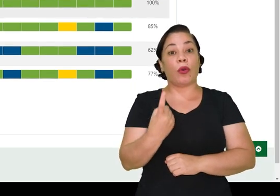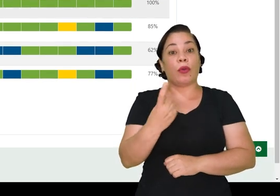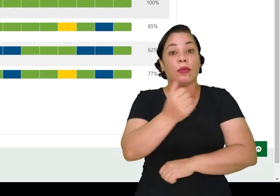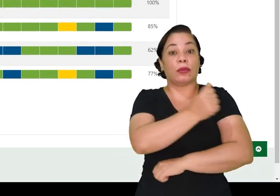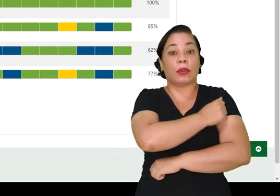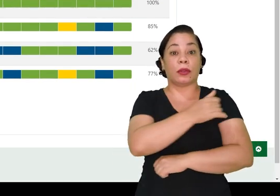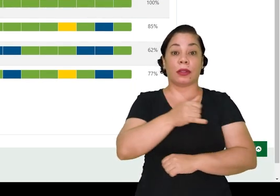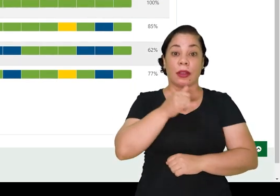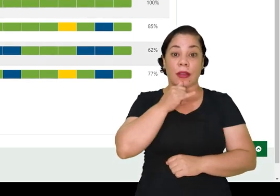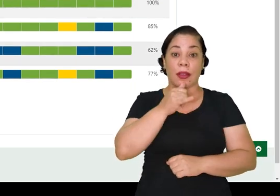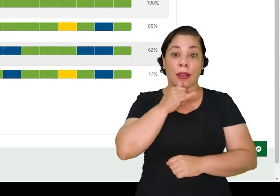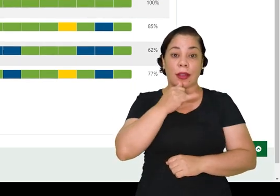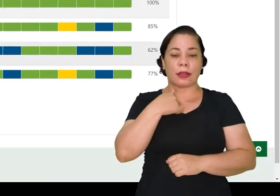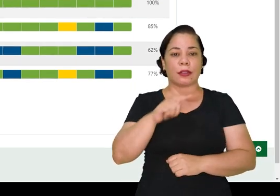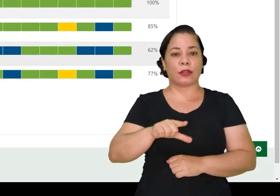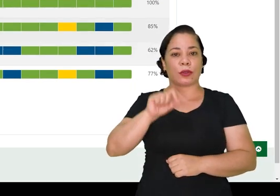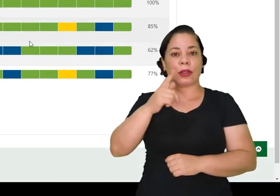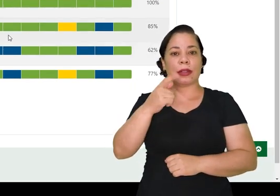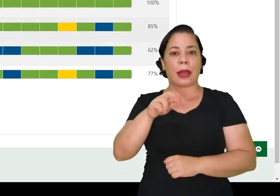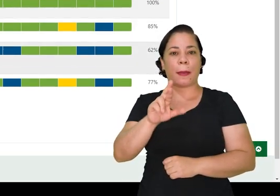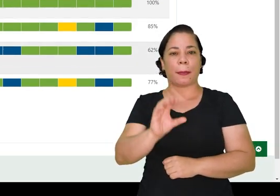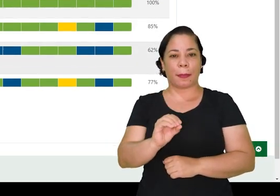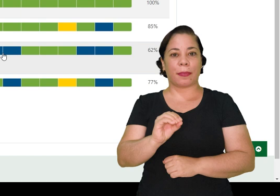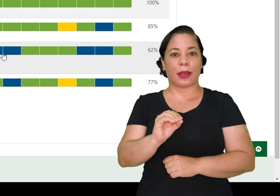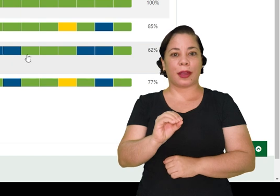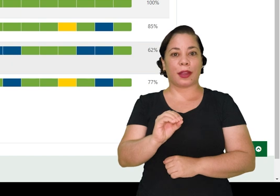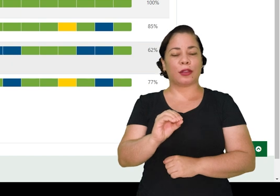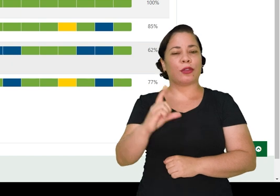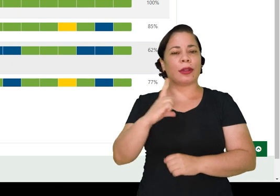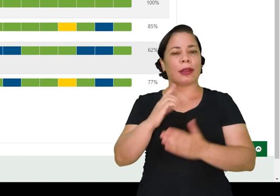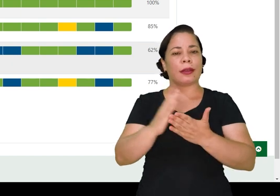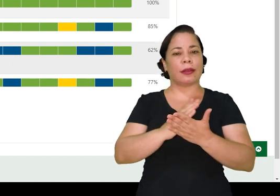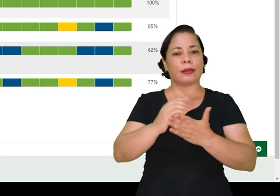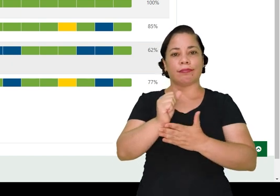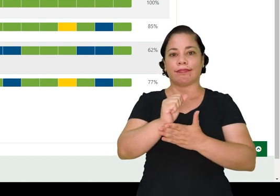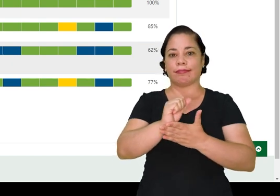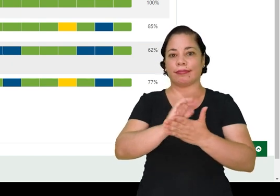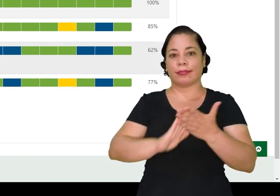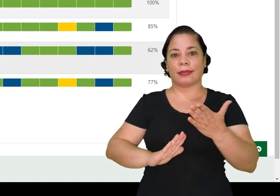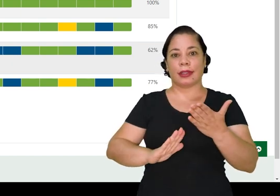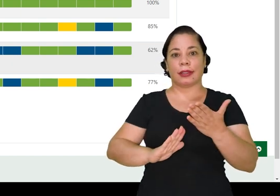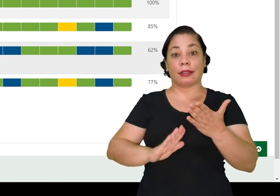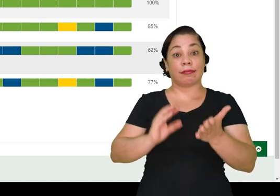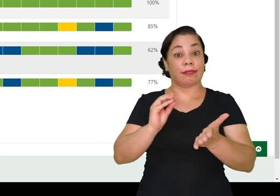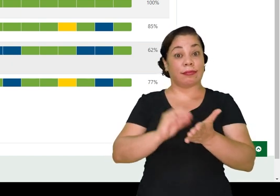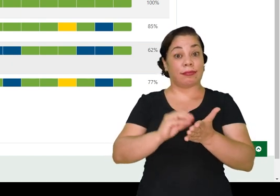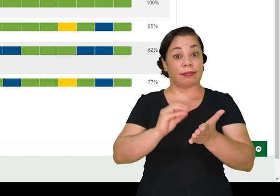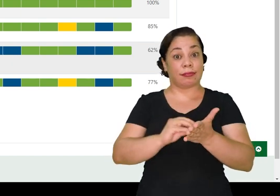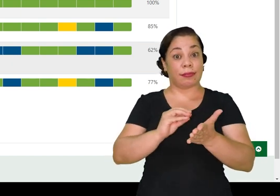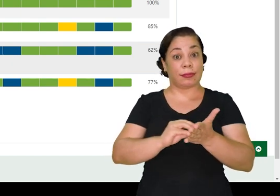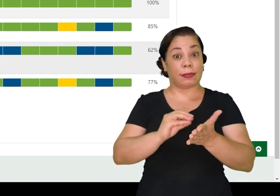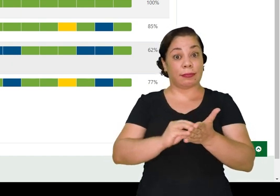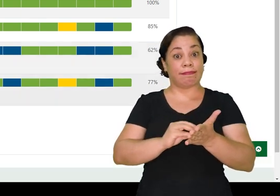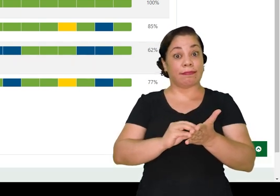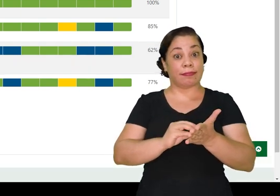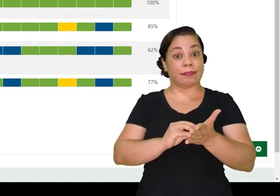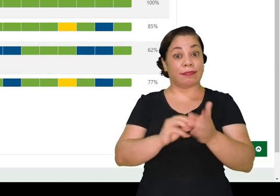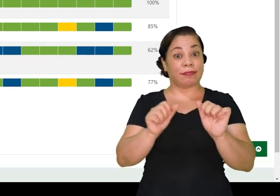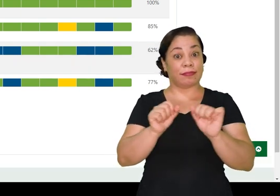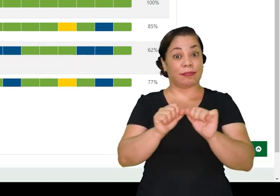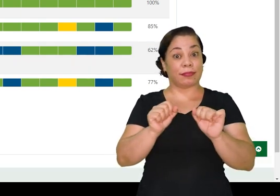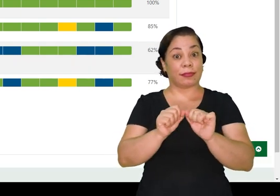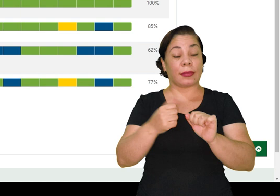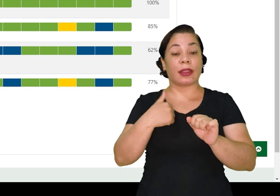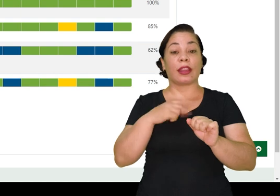um único Aluno por exemplo aqui vou escolher o Pedro que está com algumas atividades pendentes que ele já deveria ter